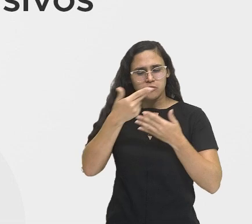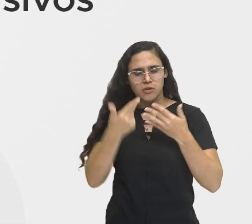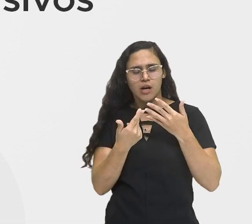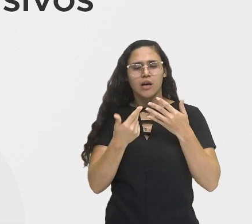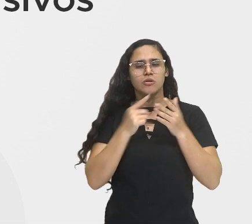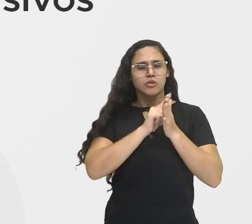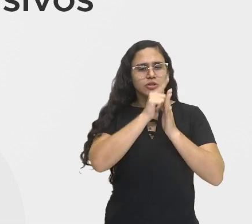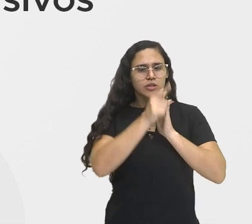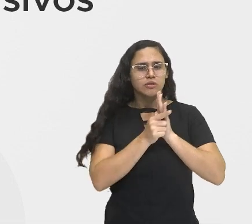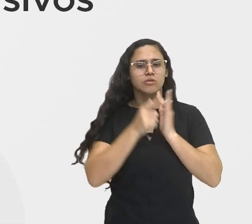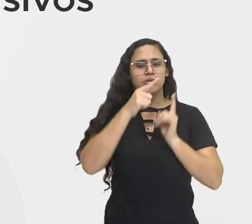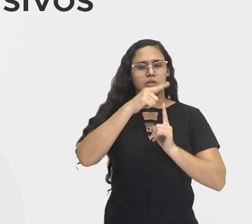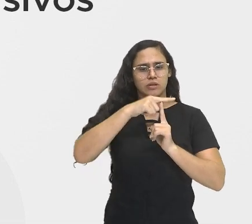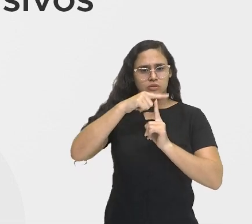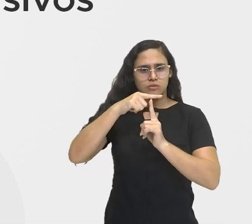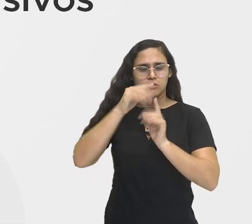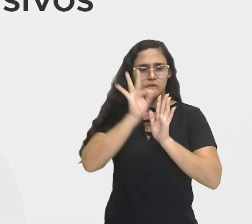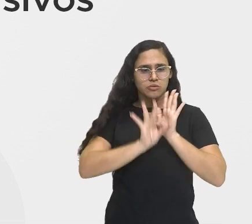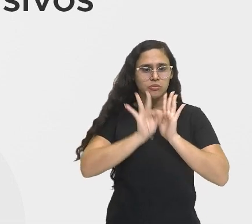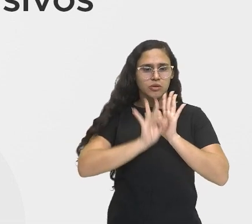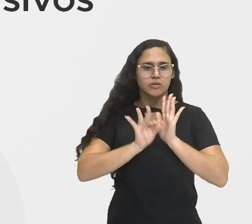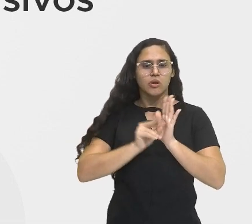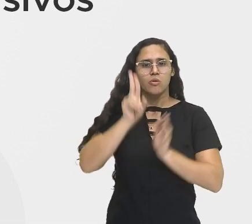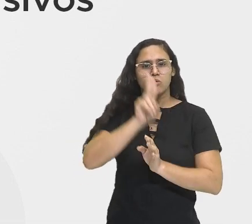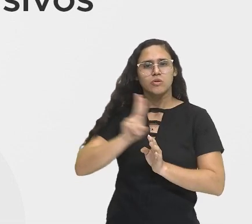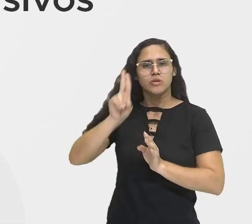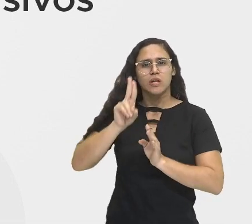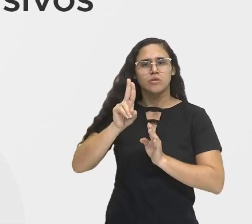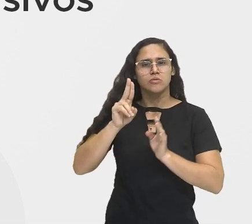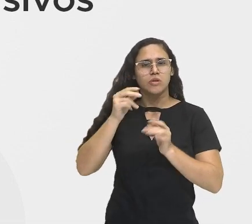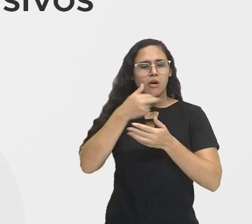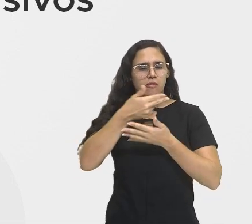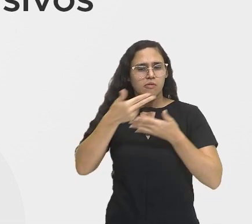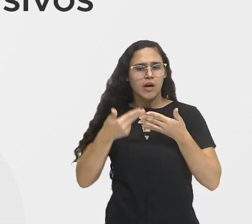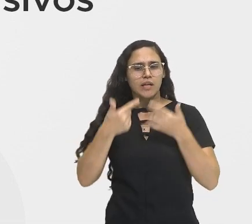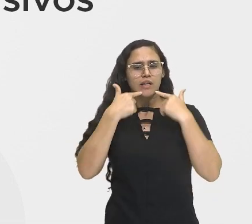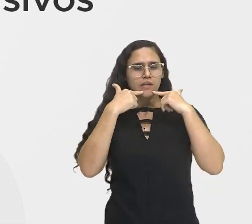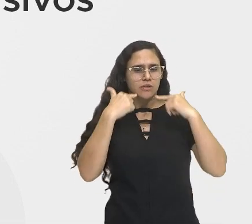utilizando as diferentes linguagens e práticas culturais,